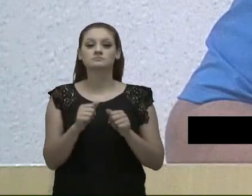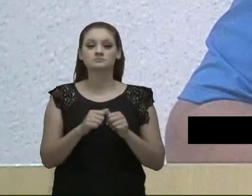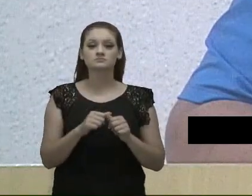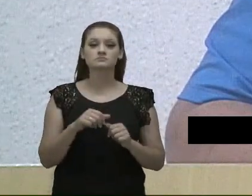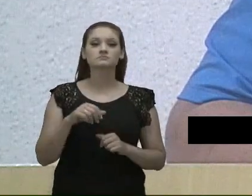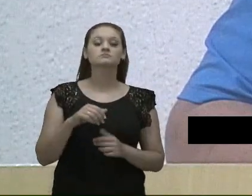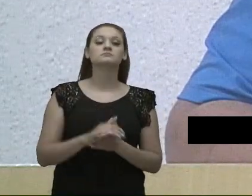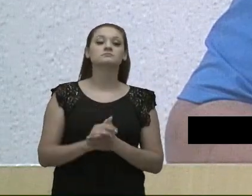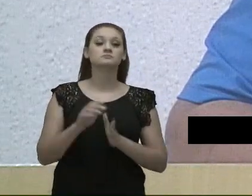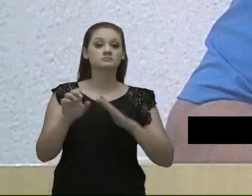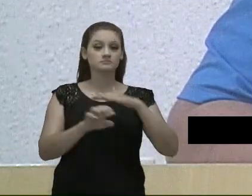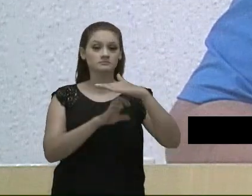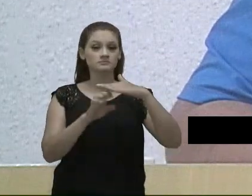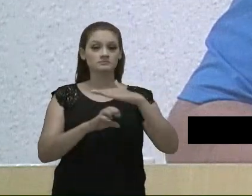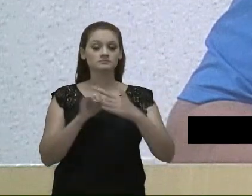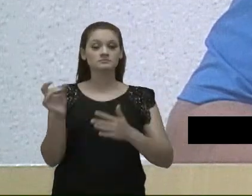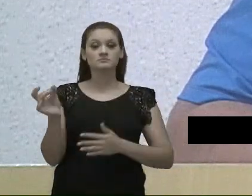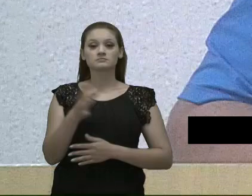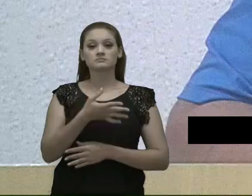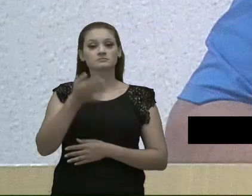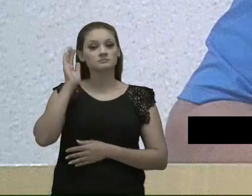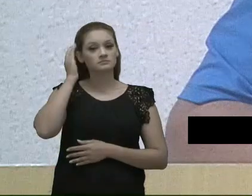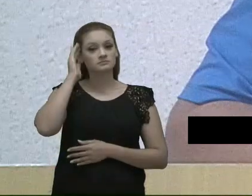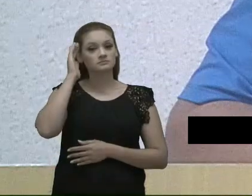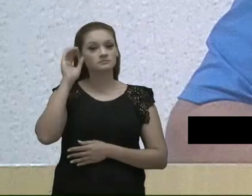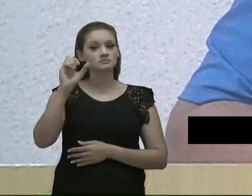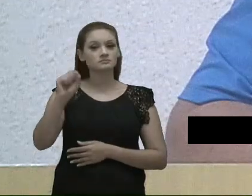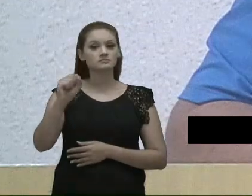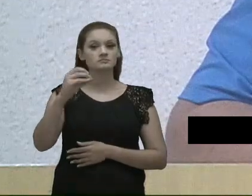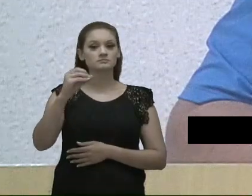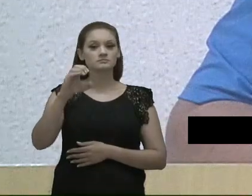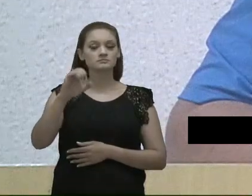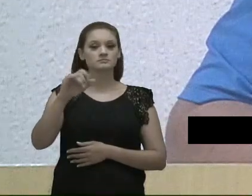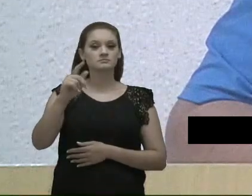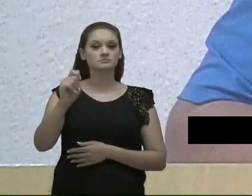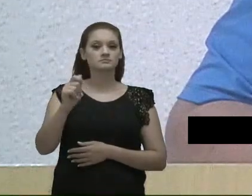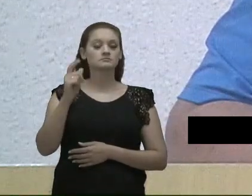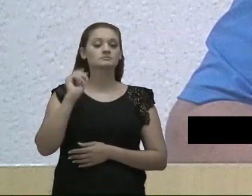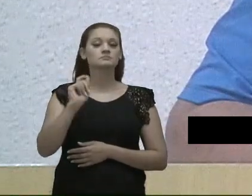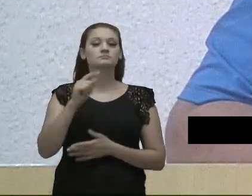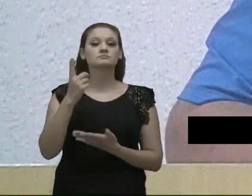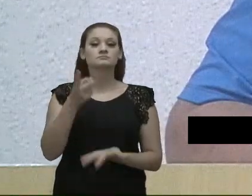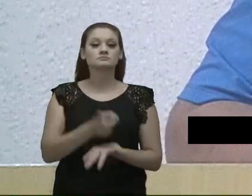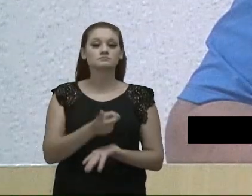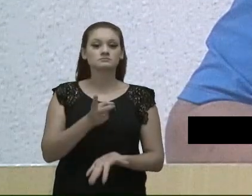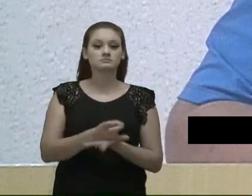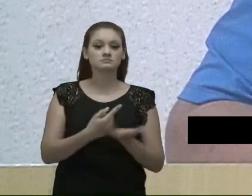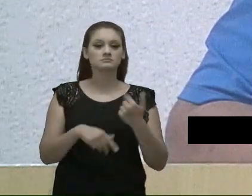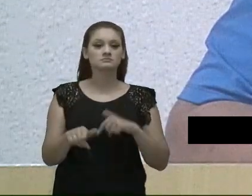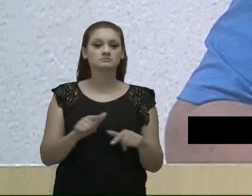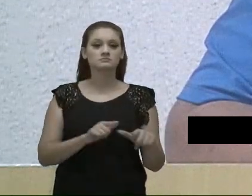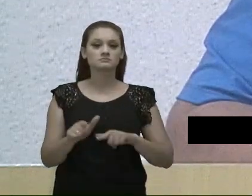Empremed, até para a gente saber quem que é o sócio, quem são os proprietários, onde presta serviço,